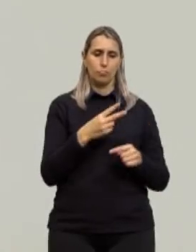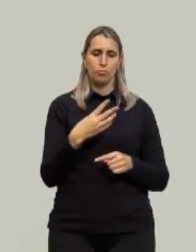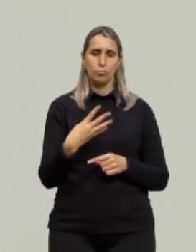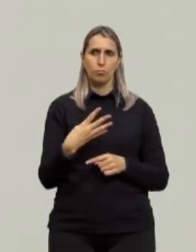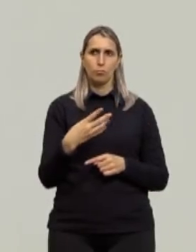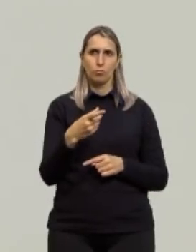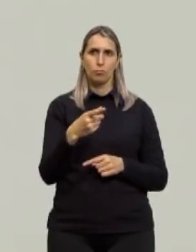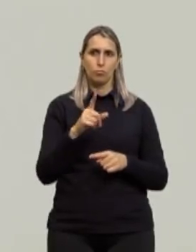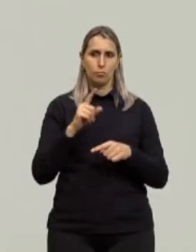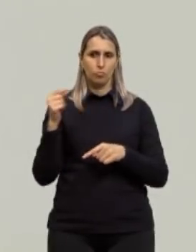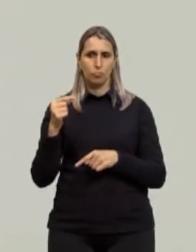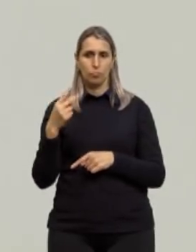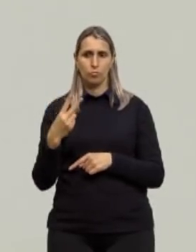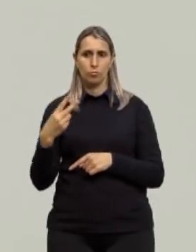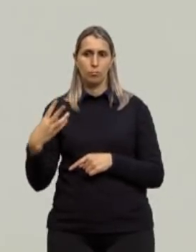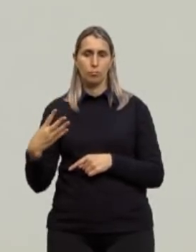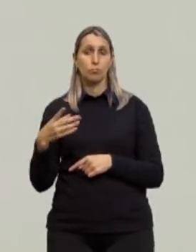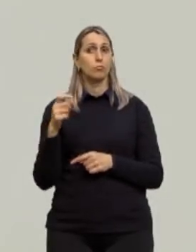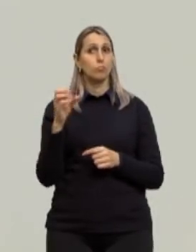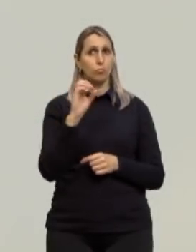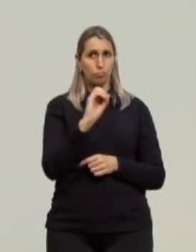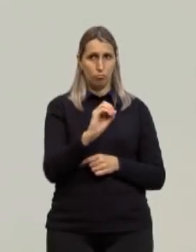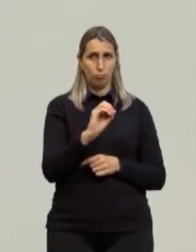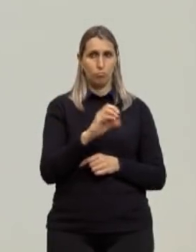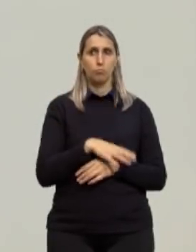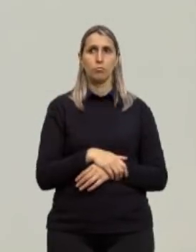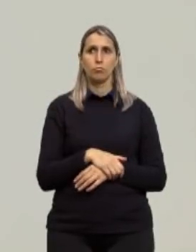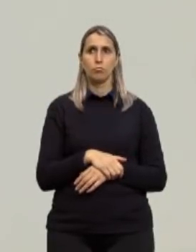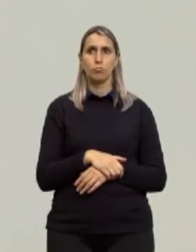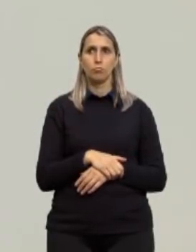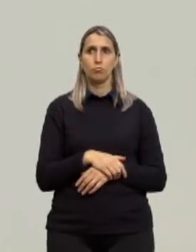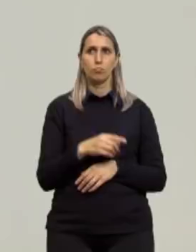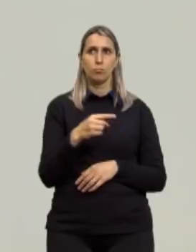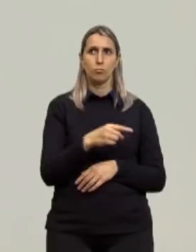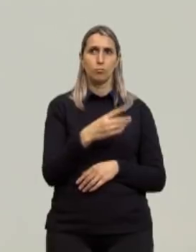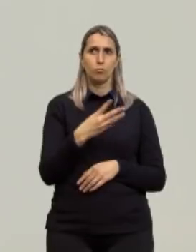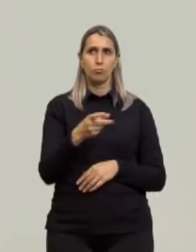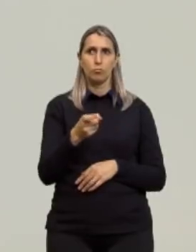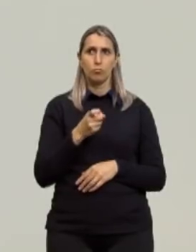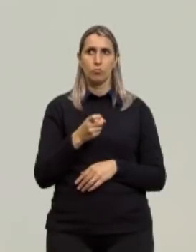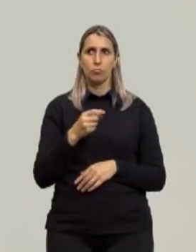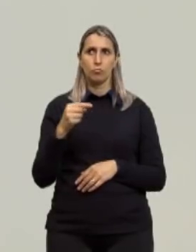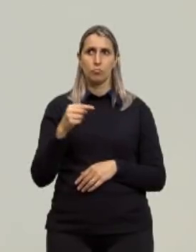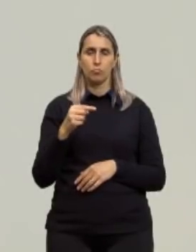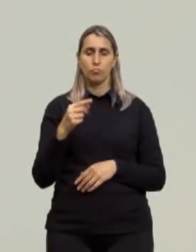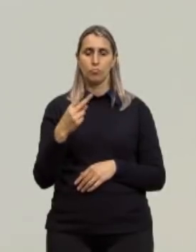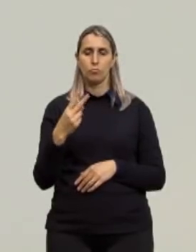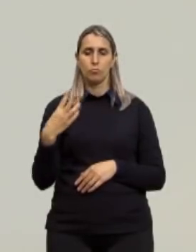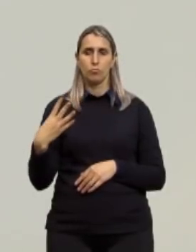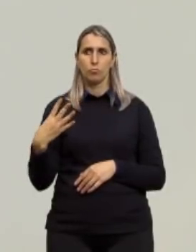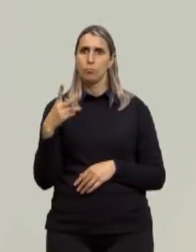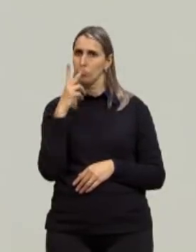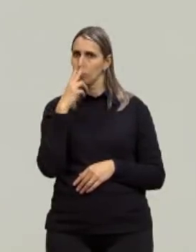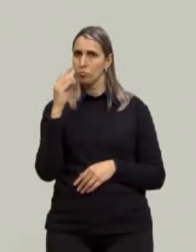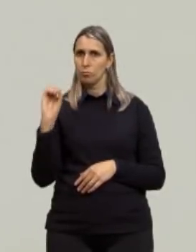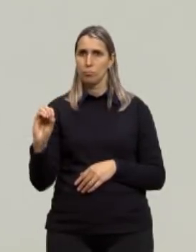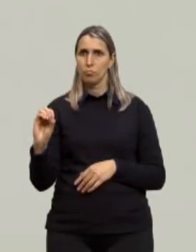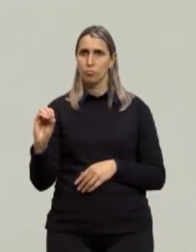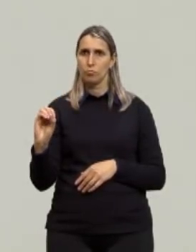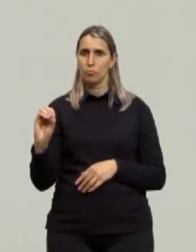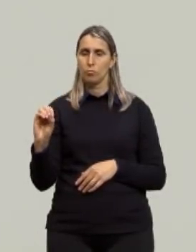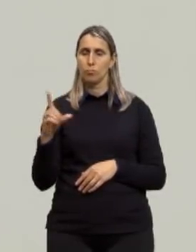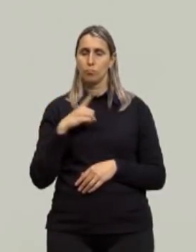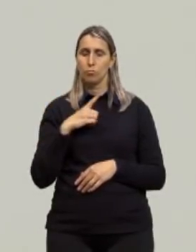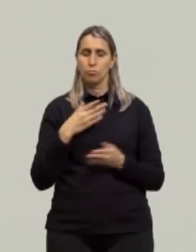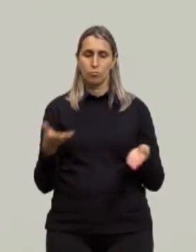24 - 2401 ou menos 4x menos 24 = 0